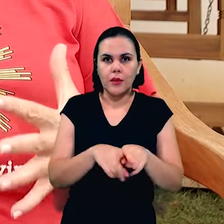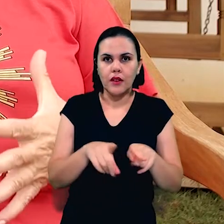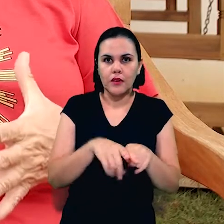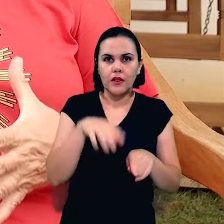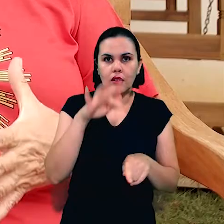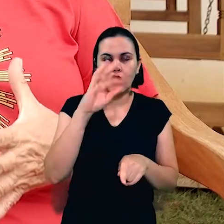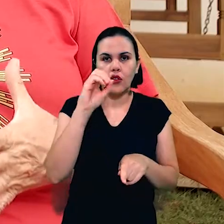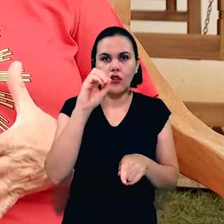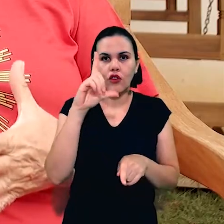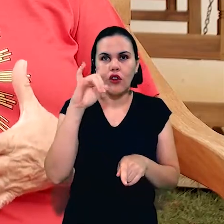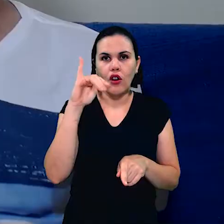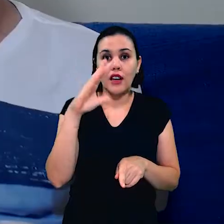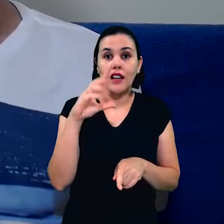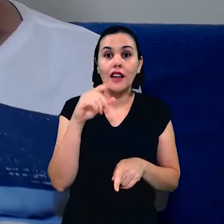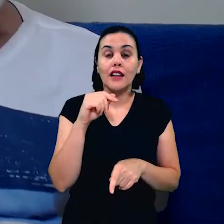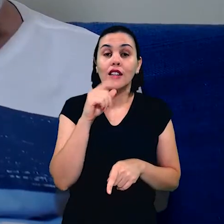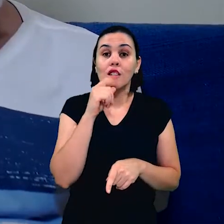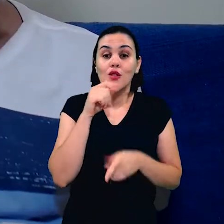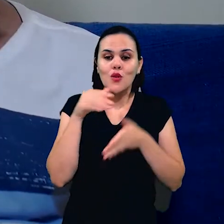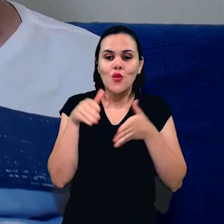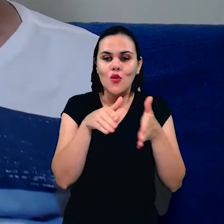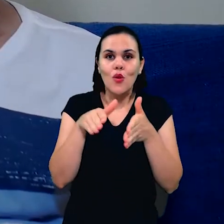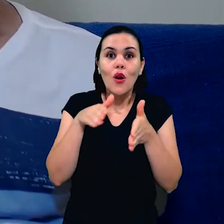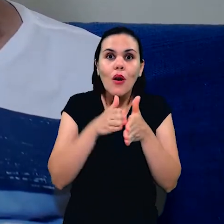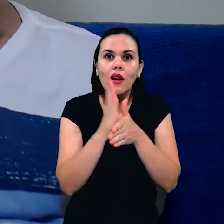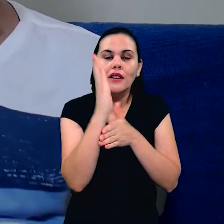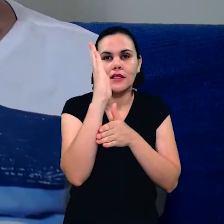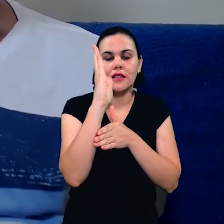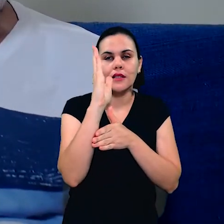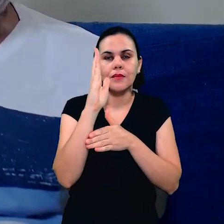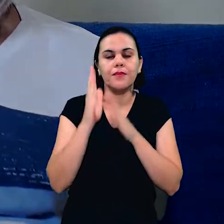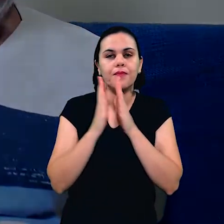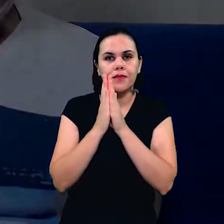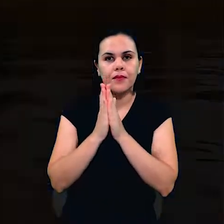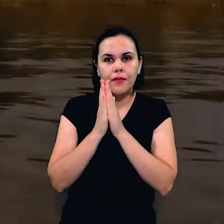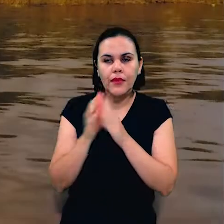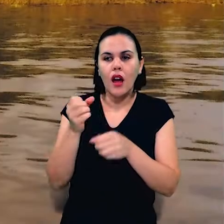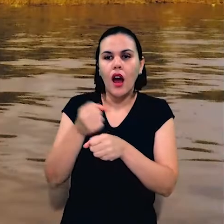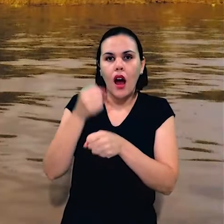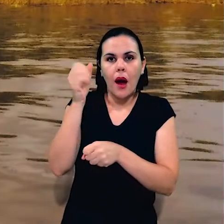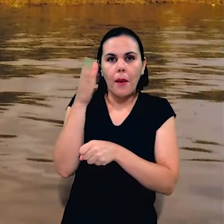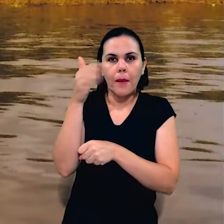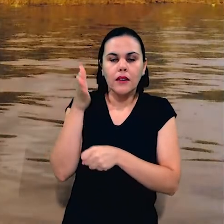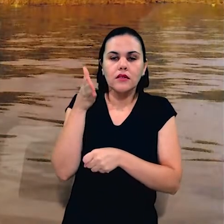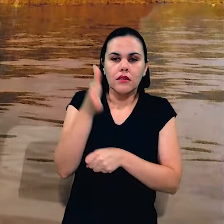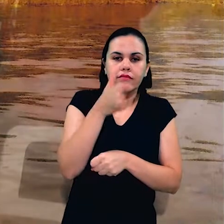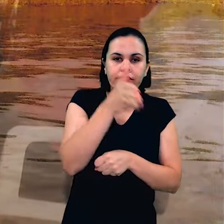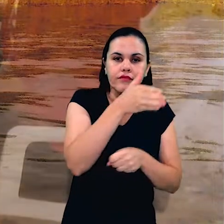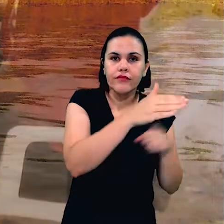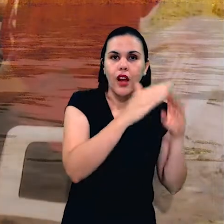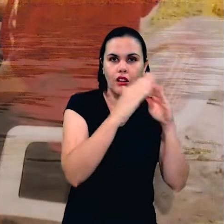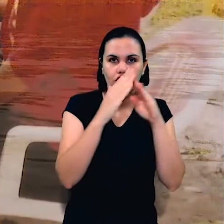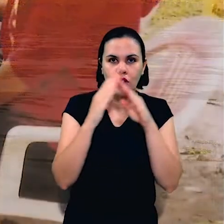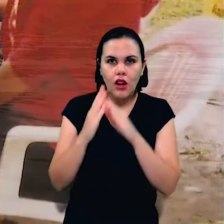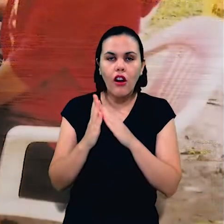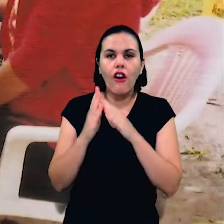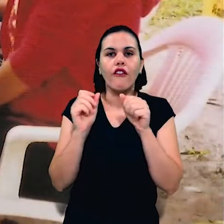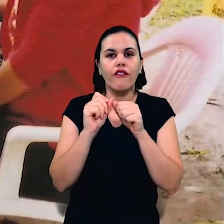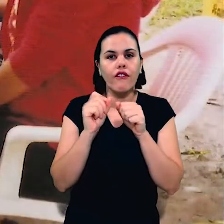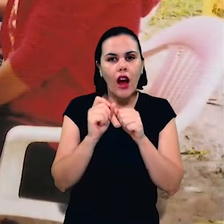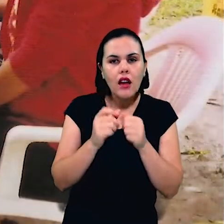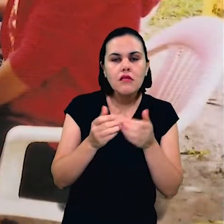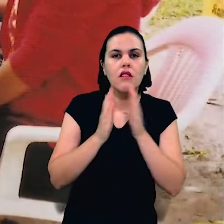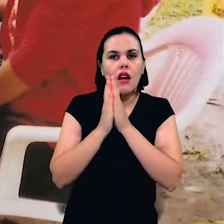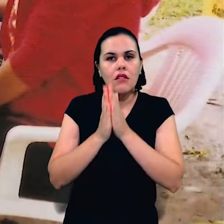é a Folia do Rio Acima. Eles rezavam, a bandeira andava de casa em casa, eles rezavam, faziam as